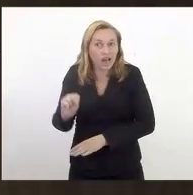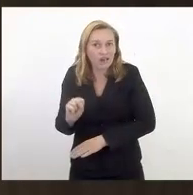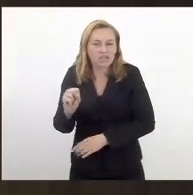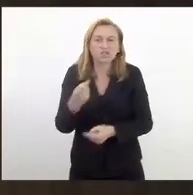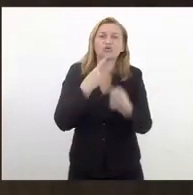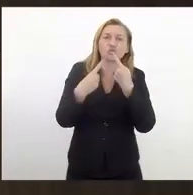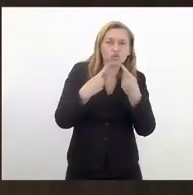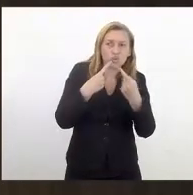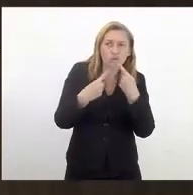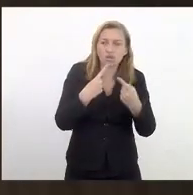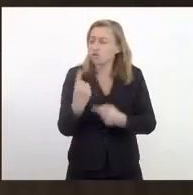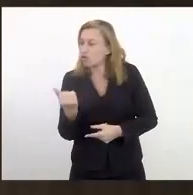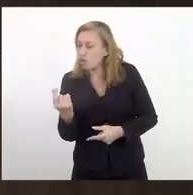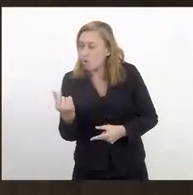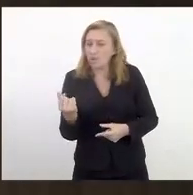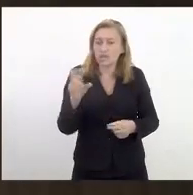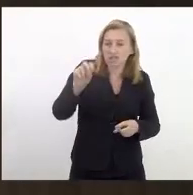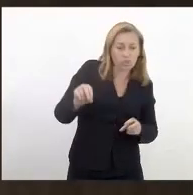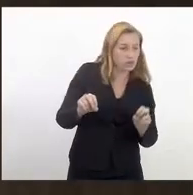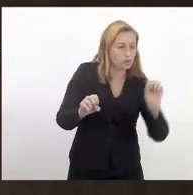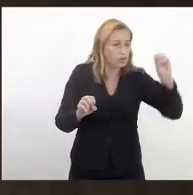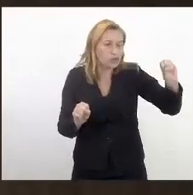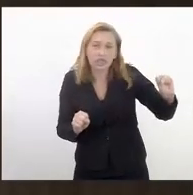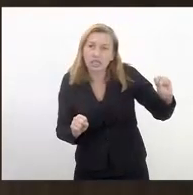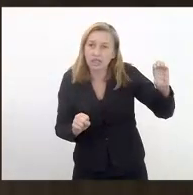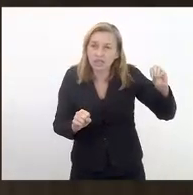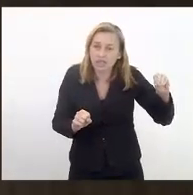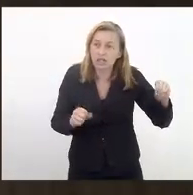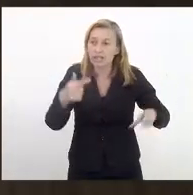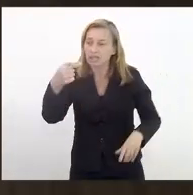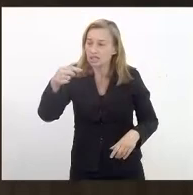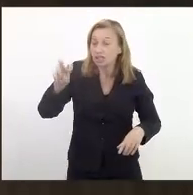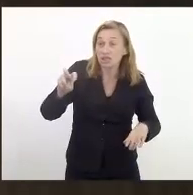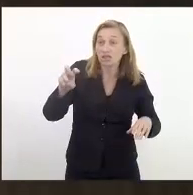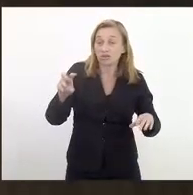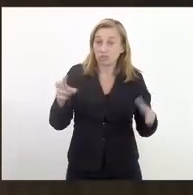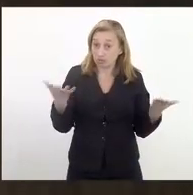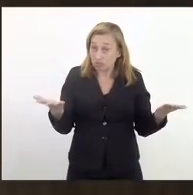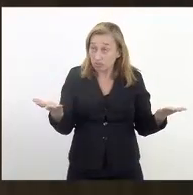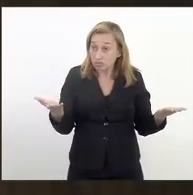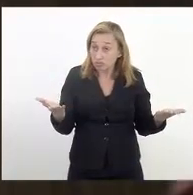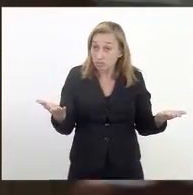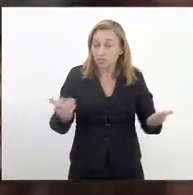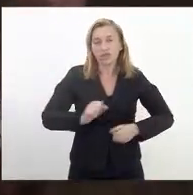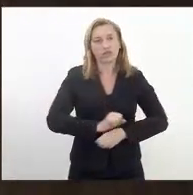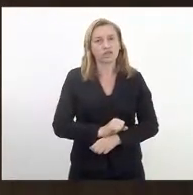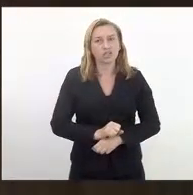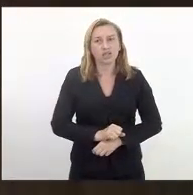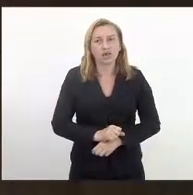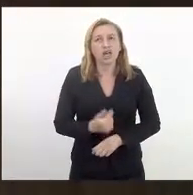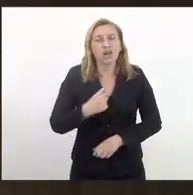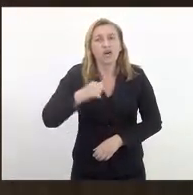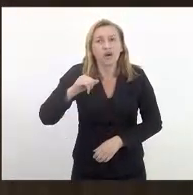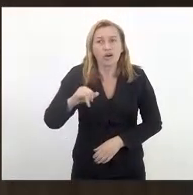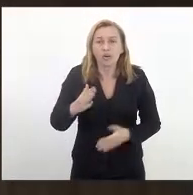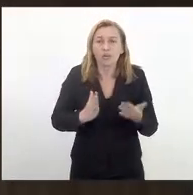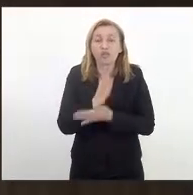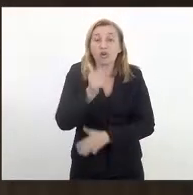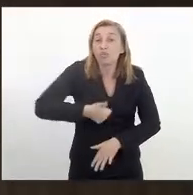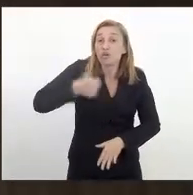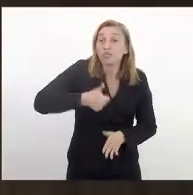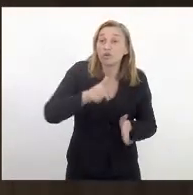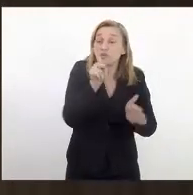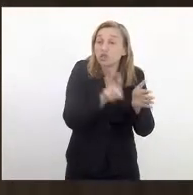debate inclusive sobre falou ser é 50 80 75 e vim e eu aprovei primeiro